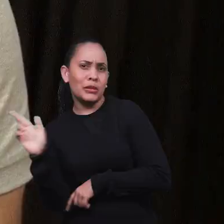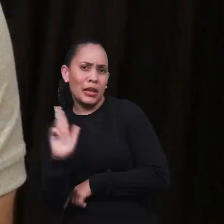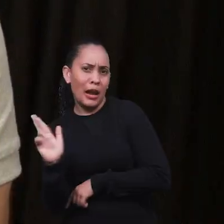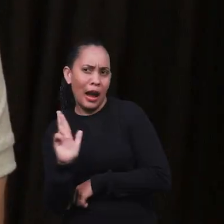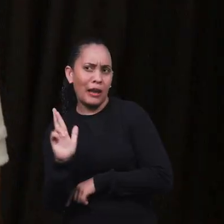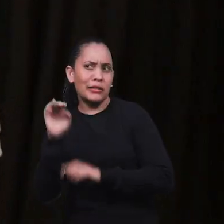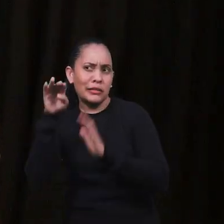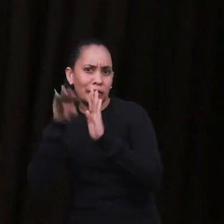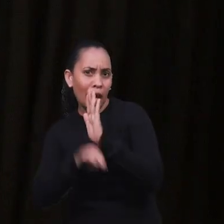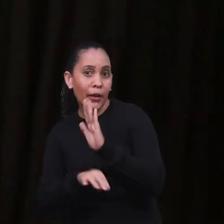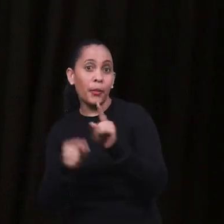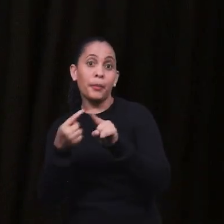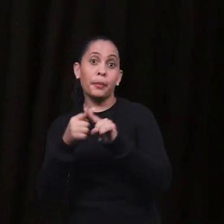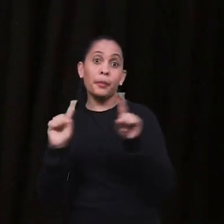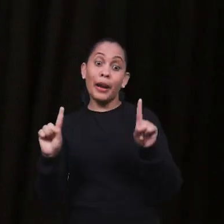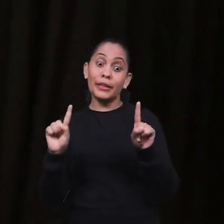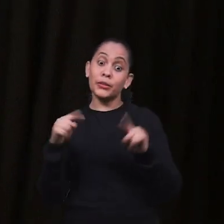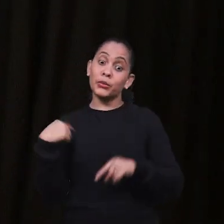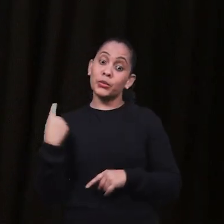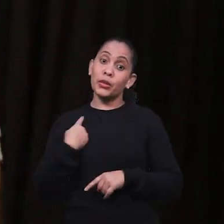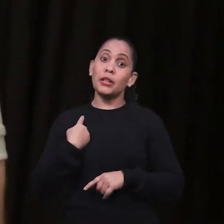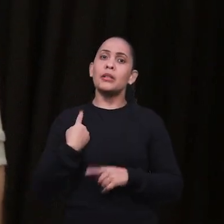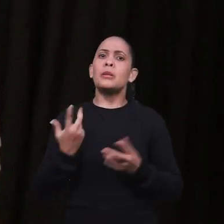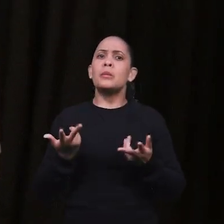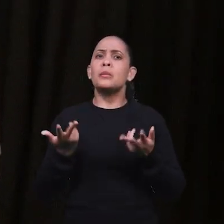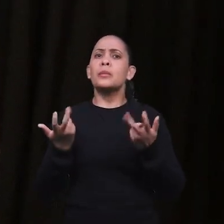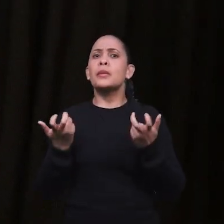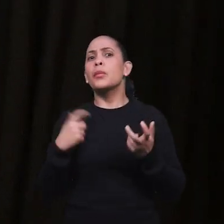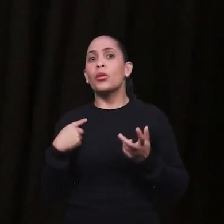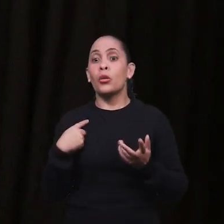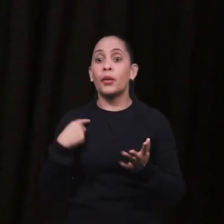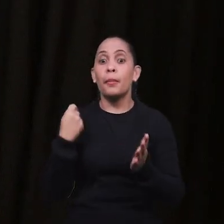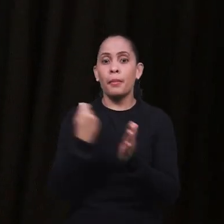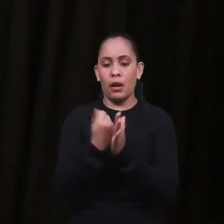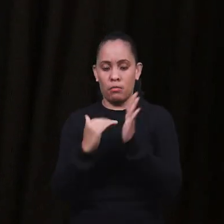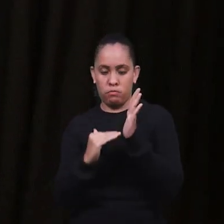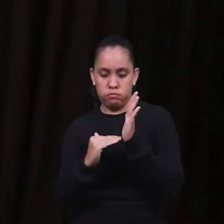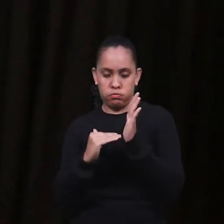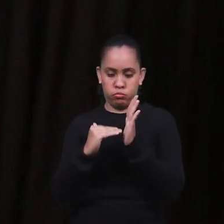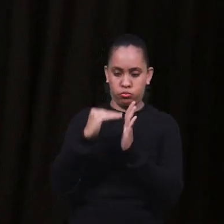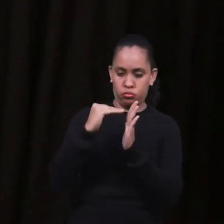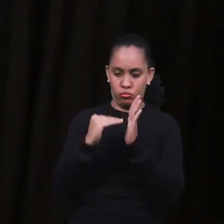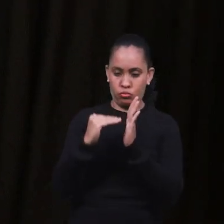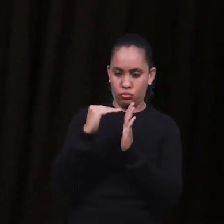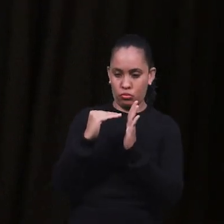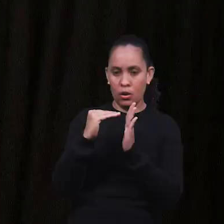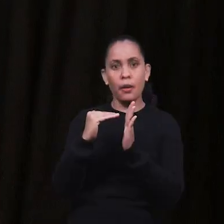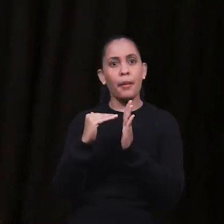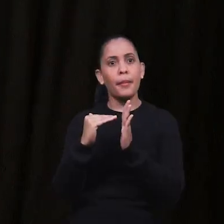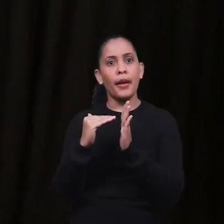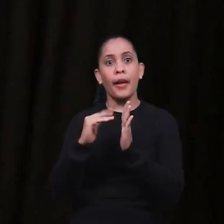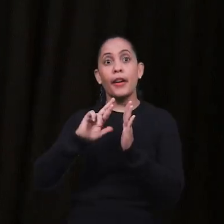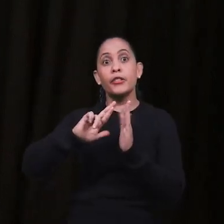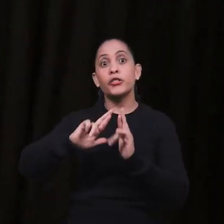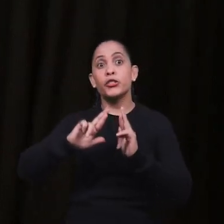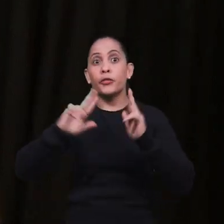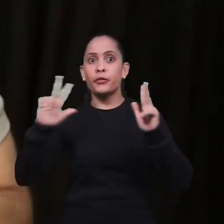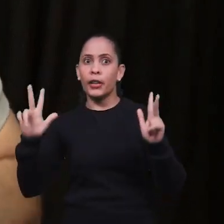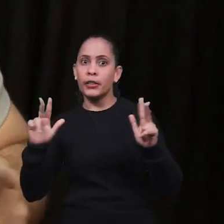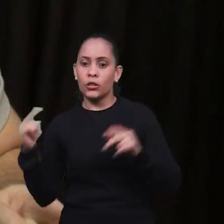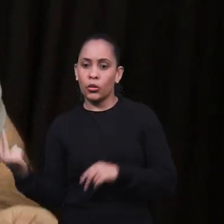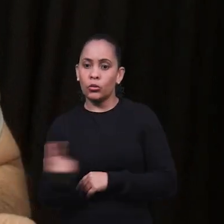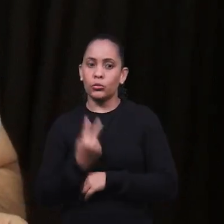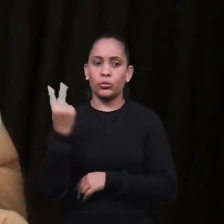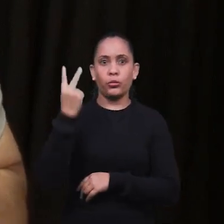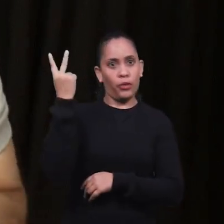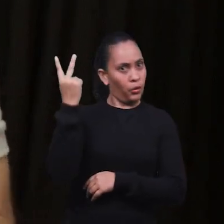caiu. Mas o que a gente tem que entender, assim, o que paga a conta, Ana, é a margem. Marcos, o que é margem? Margem é a diferença